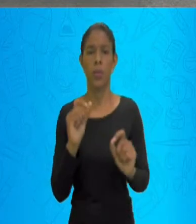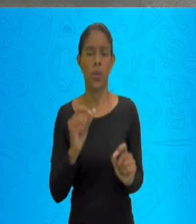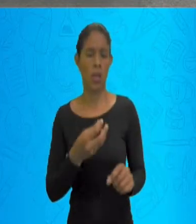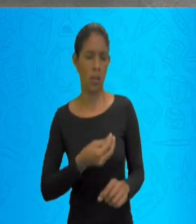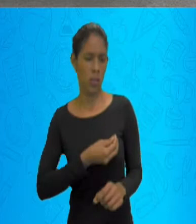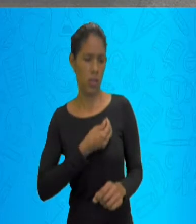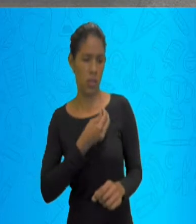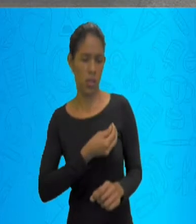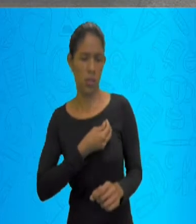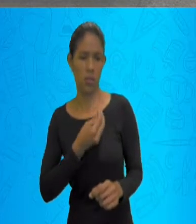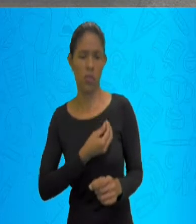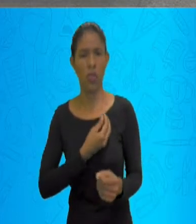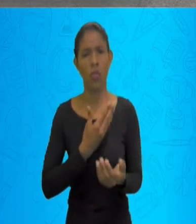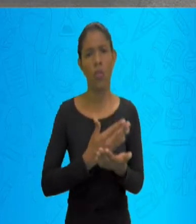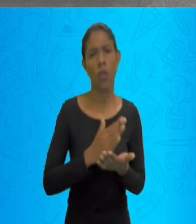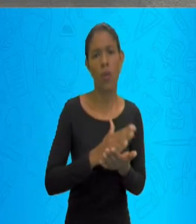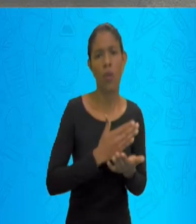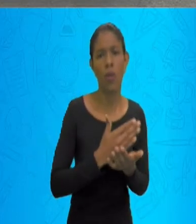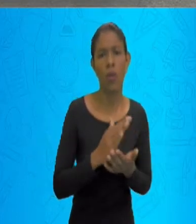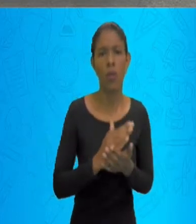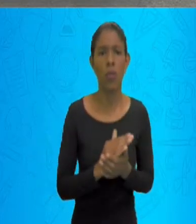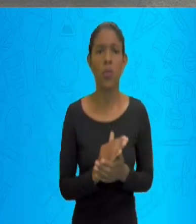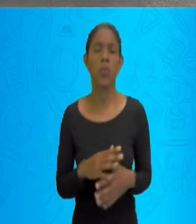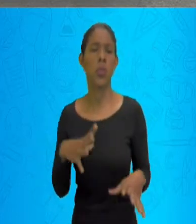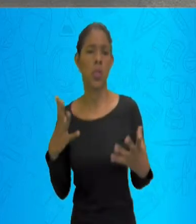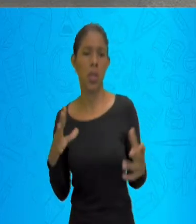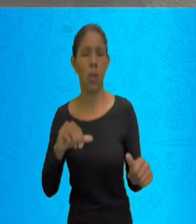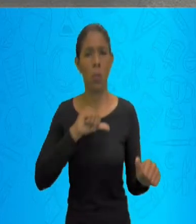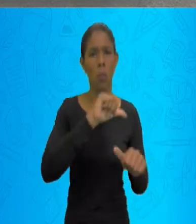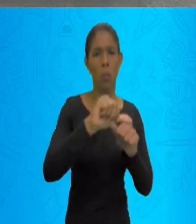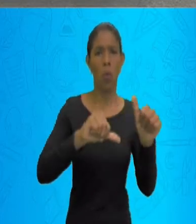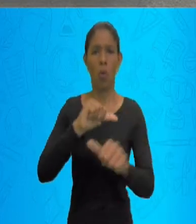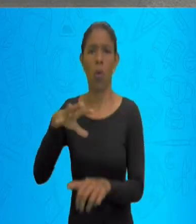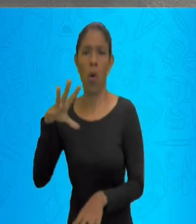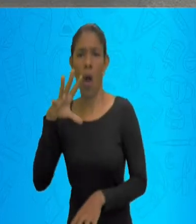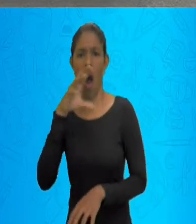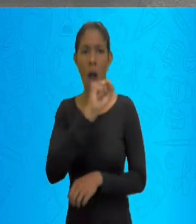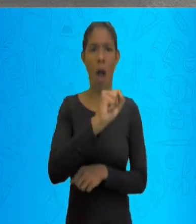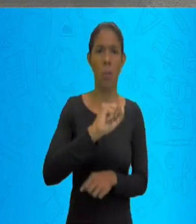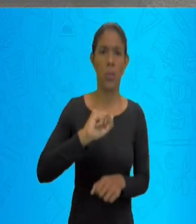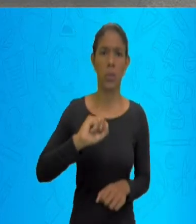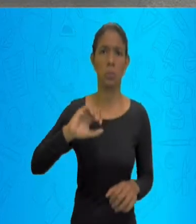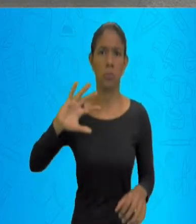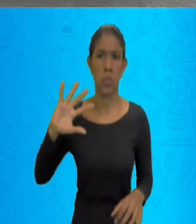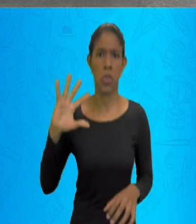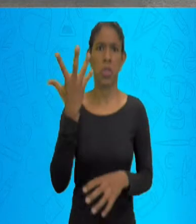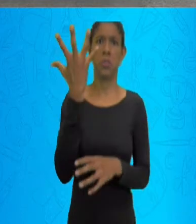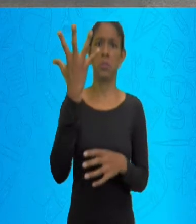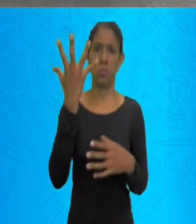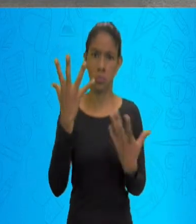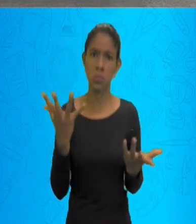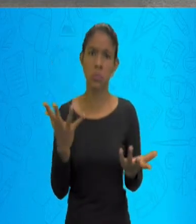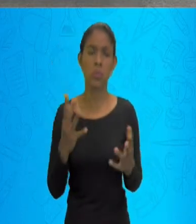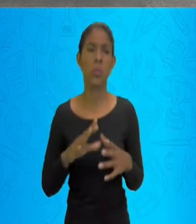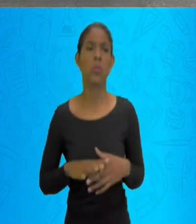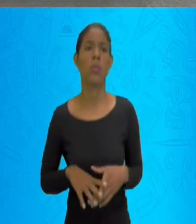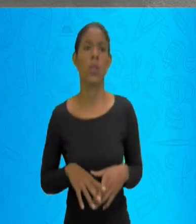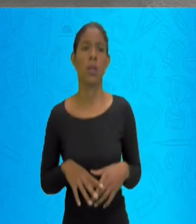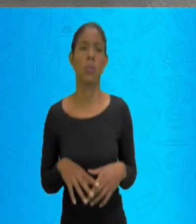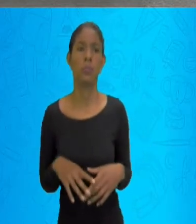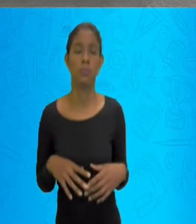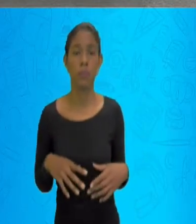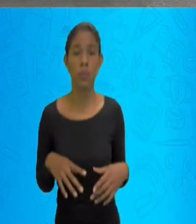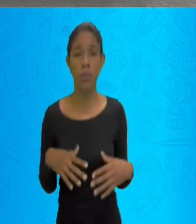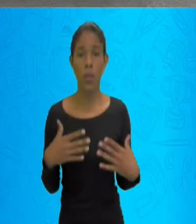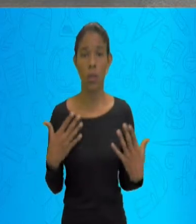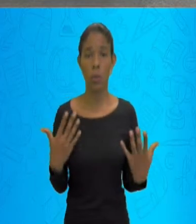outros que evoluem de forma lenta, tranquila, organizada dentro daquilo da sua necessidade.